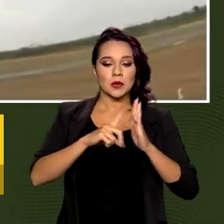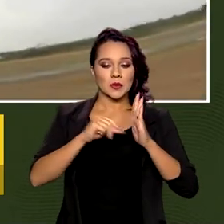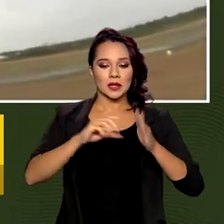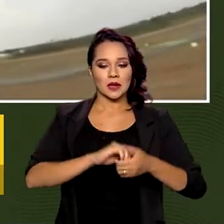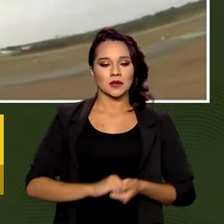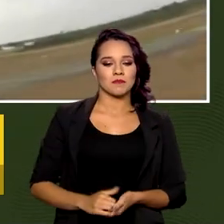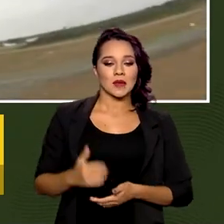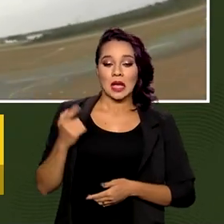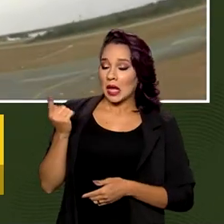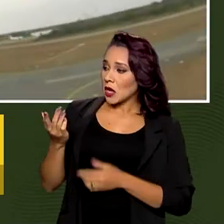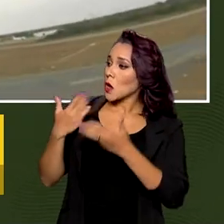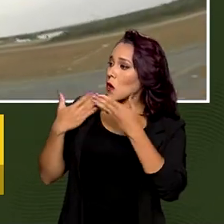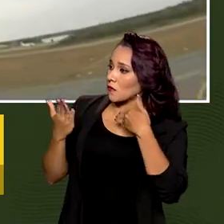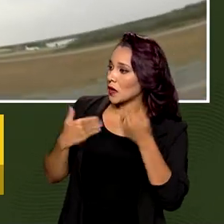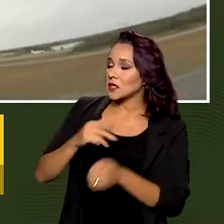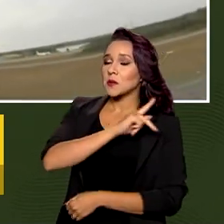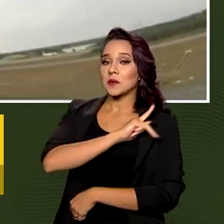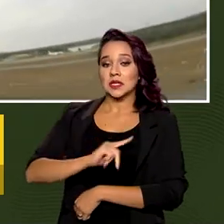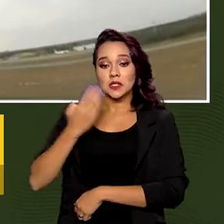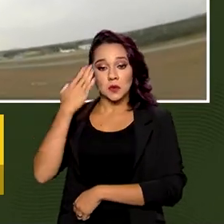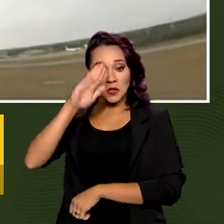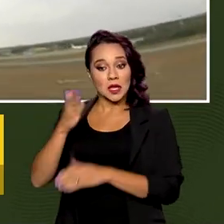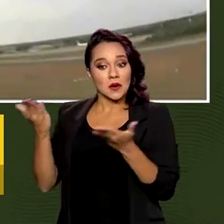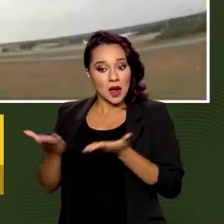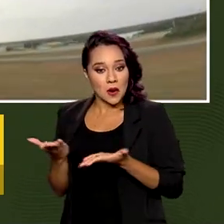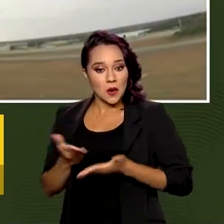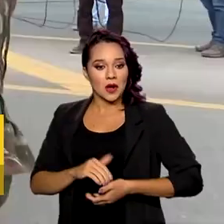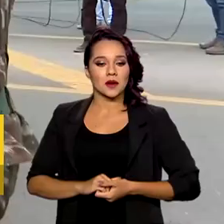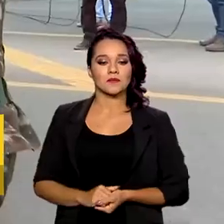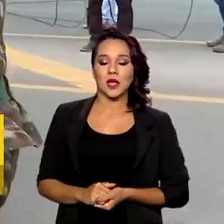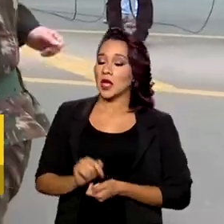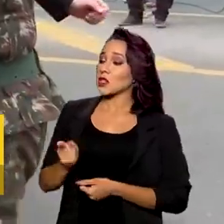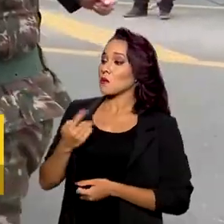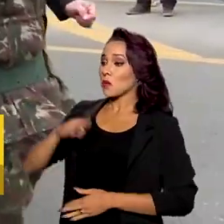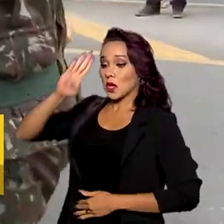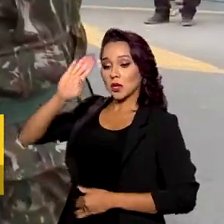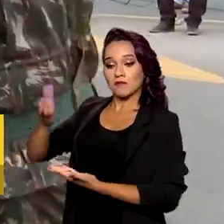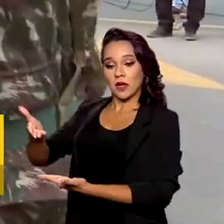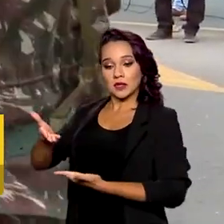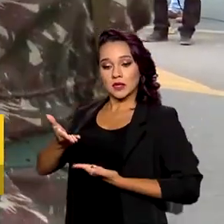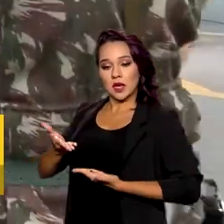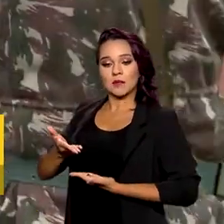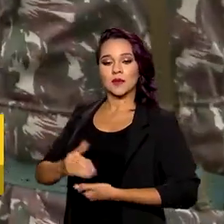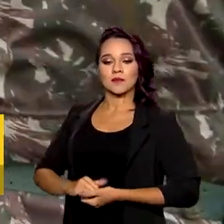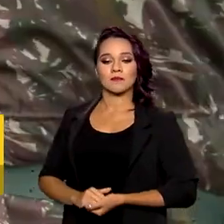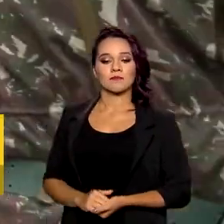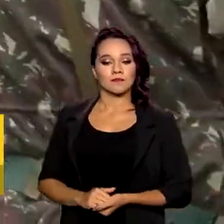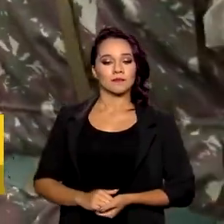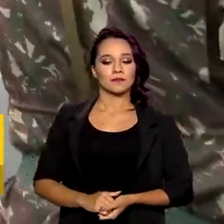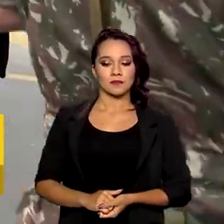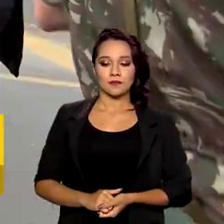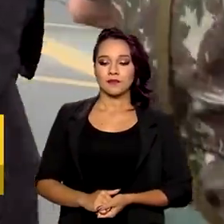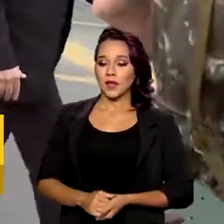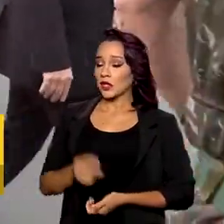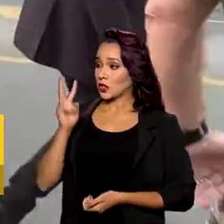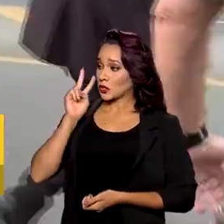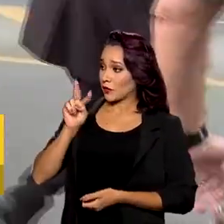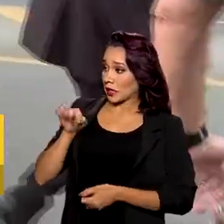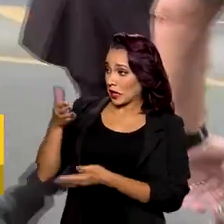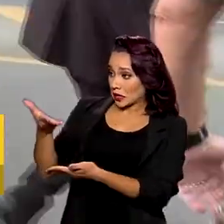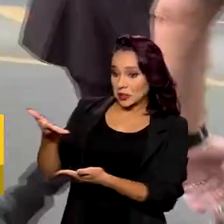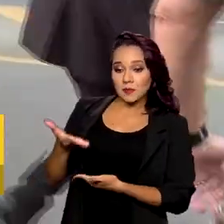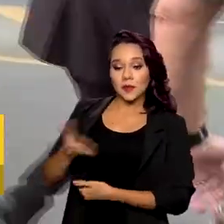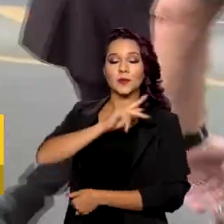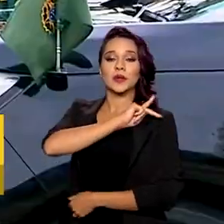fala com o presidente Jair Bolsonaro nesse momento. Ele, então, recebe ali... Então, estamos vendo ali o general Dutra